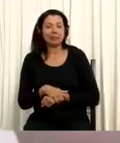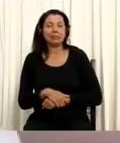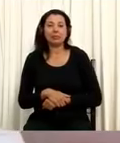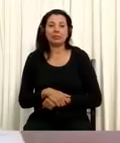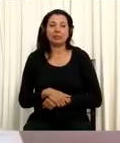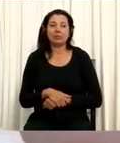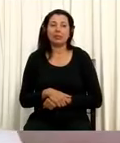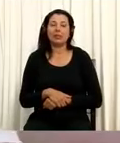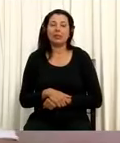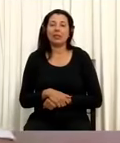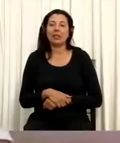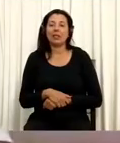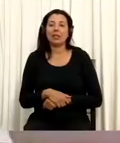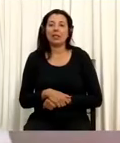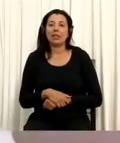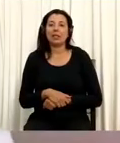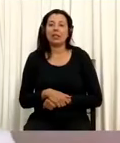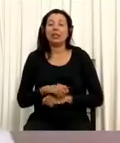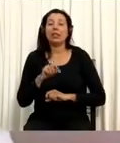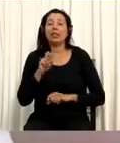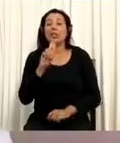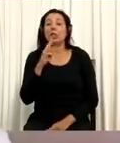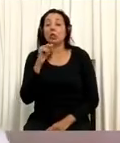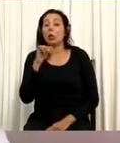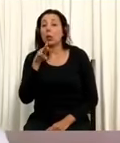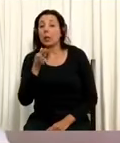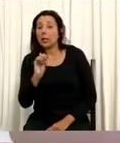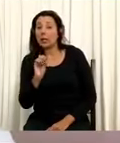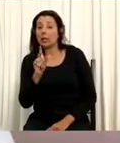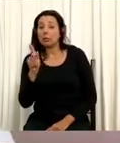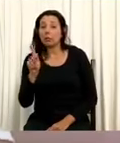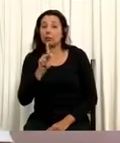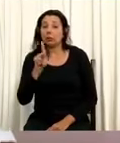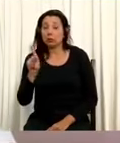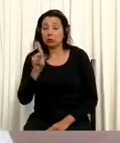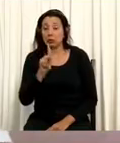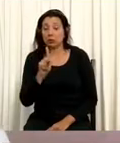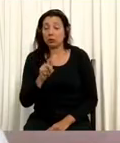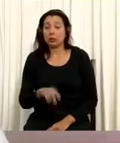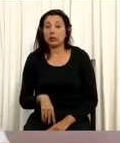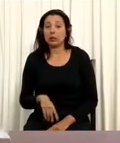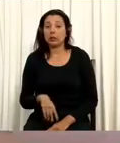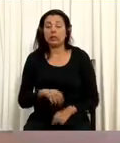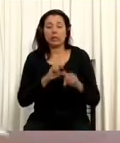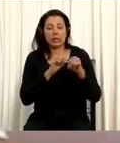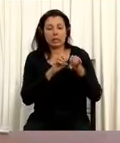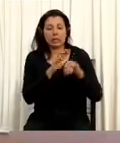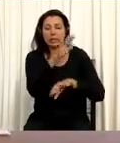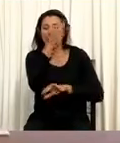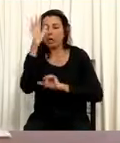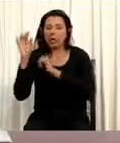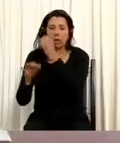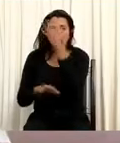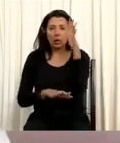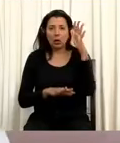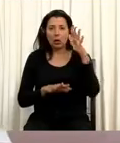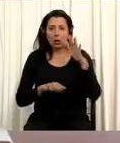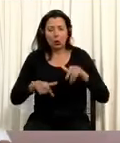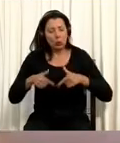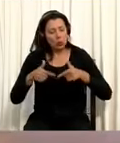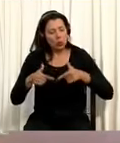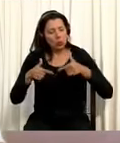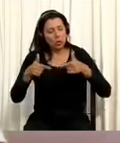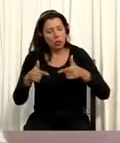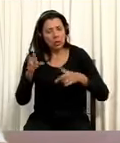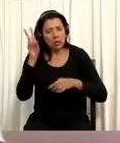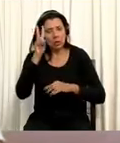no bom sentido, que é a Yolanda Rocha, professora, né, educadora ambiental, uma militante histórica,